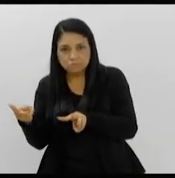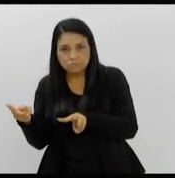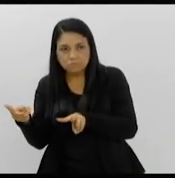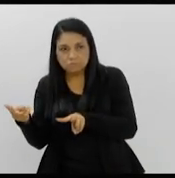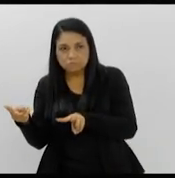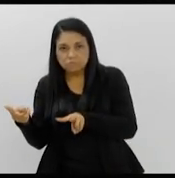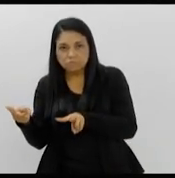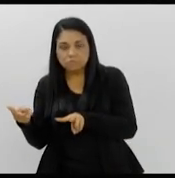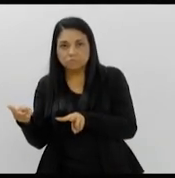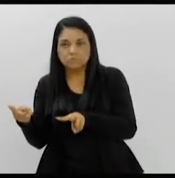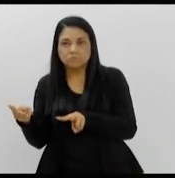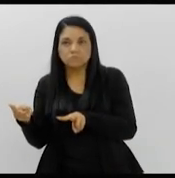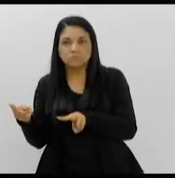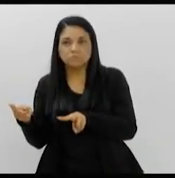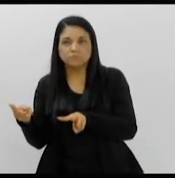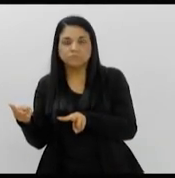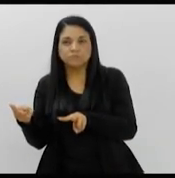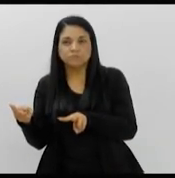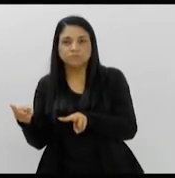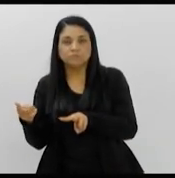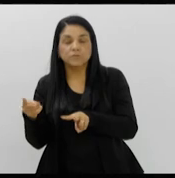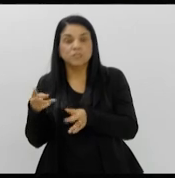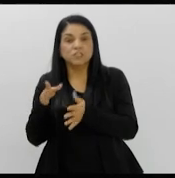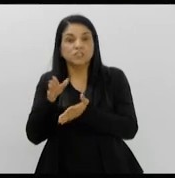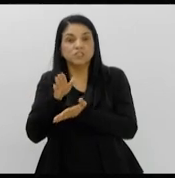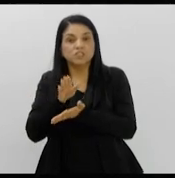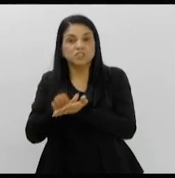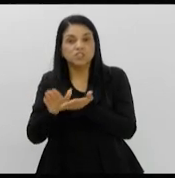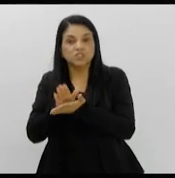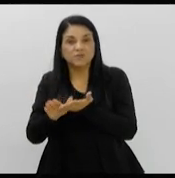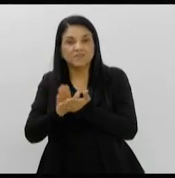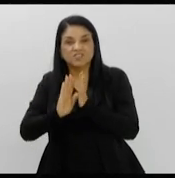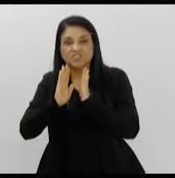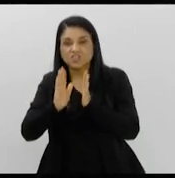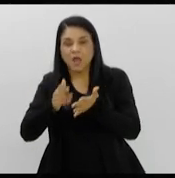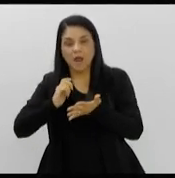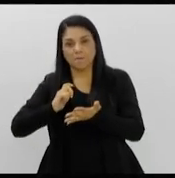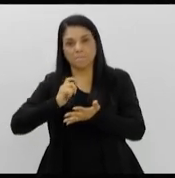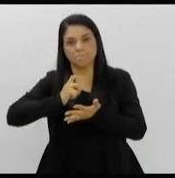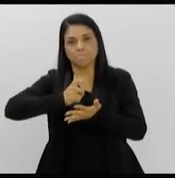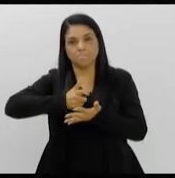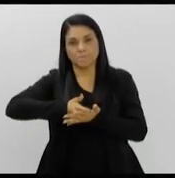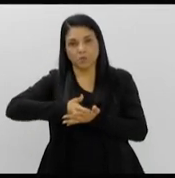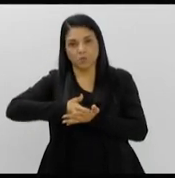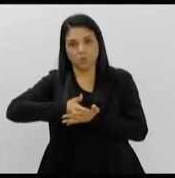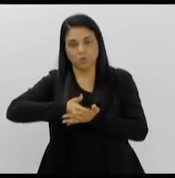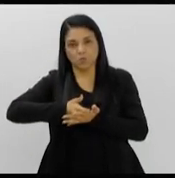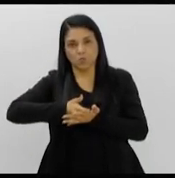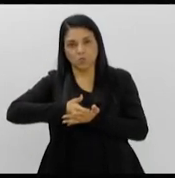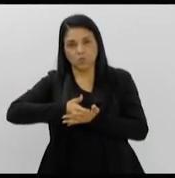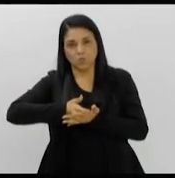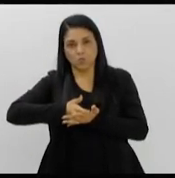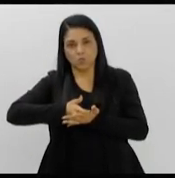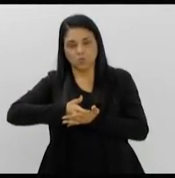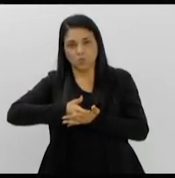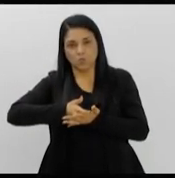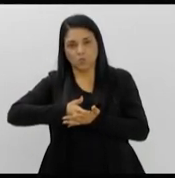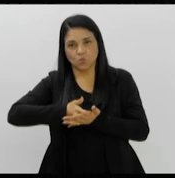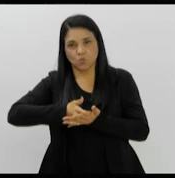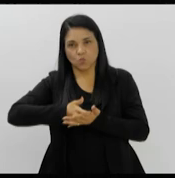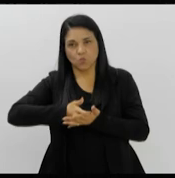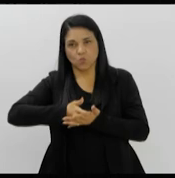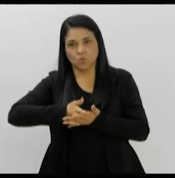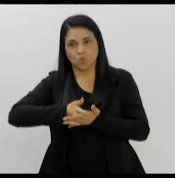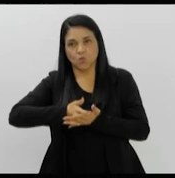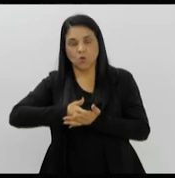fonte de elemento de despesa já pago não é a pagar não já pago é como